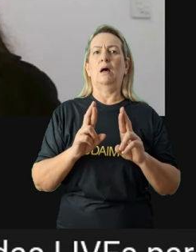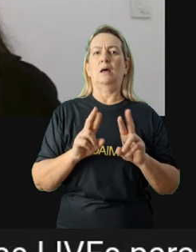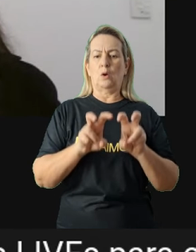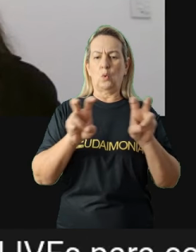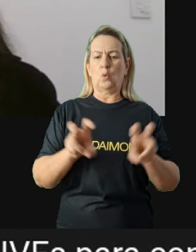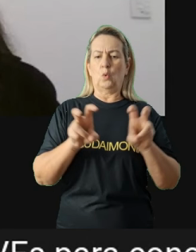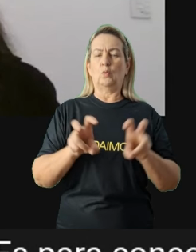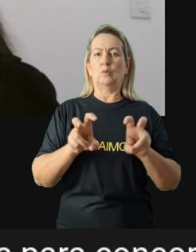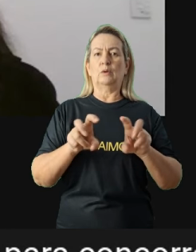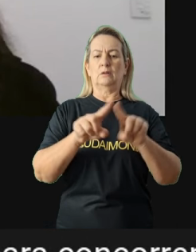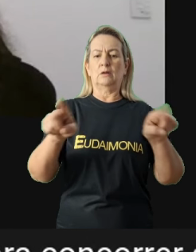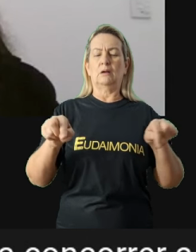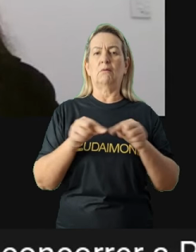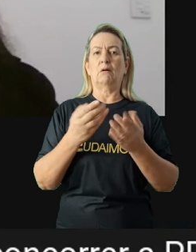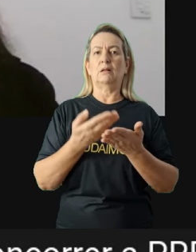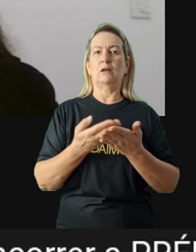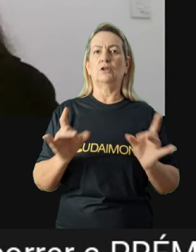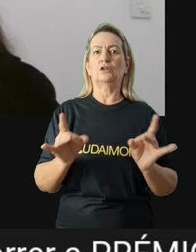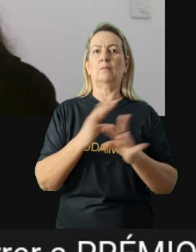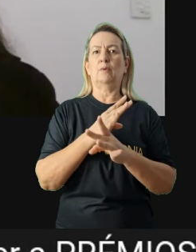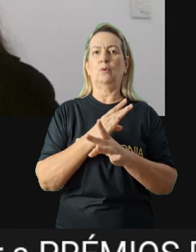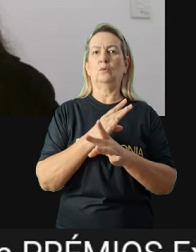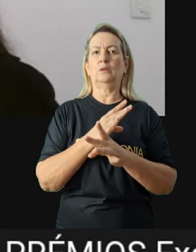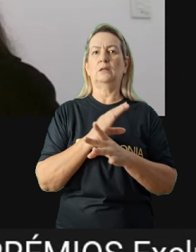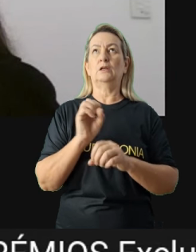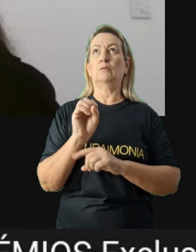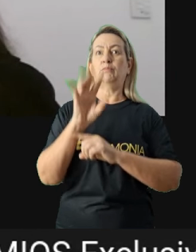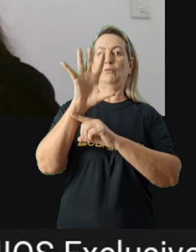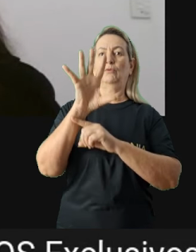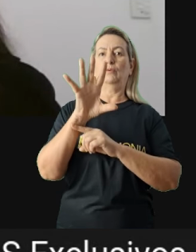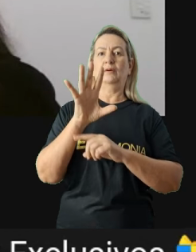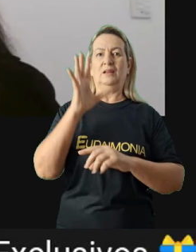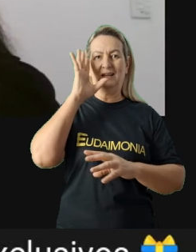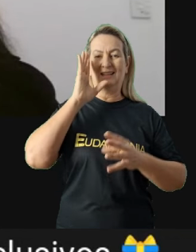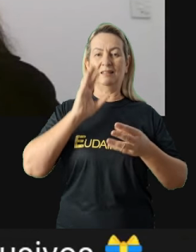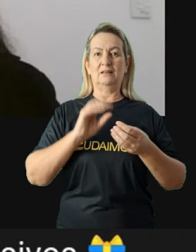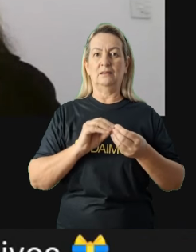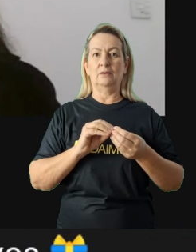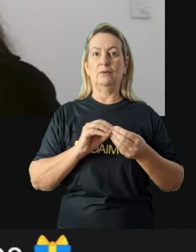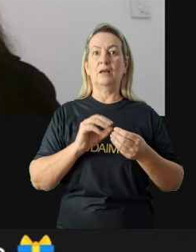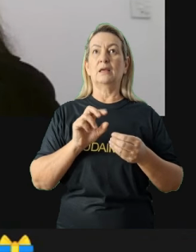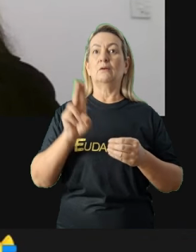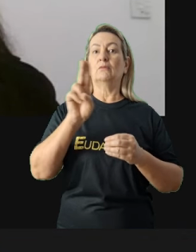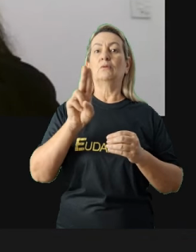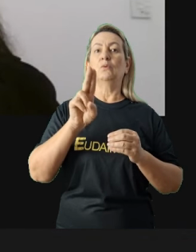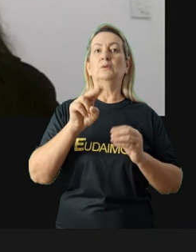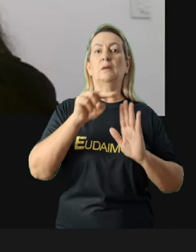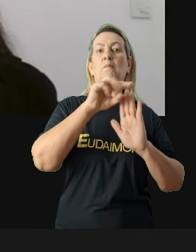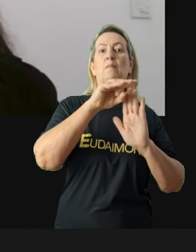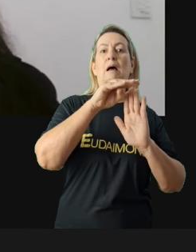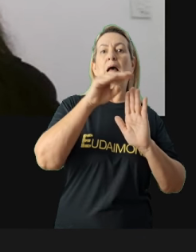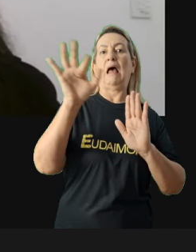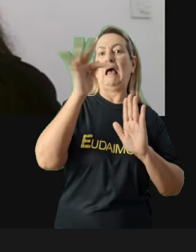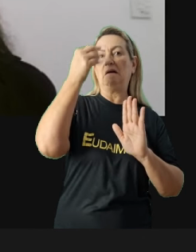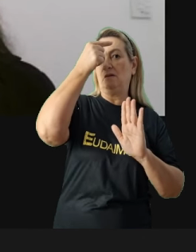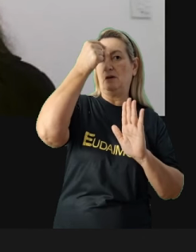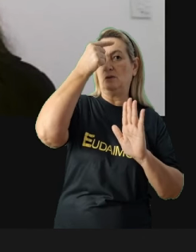que o computador da sala funcione, né, que esteja tudo ligado, que a IES não